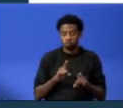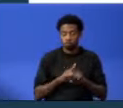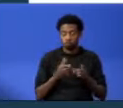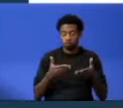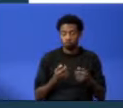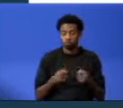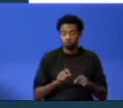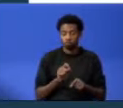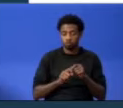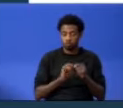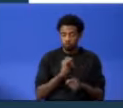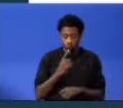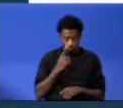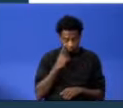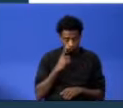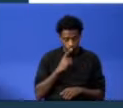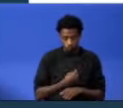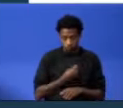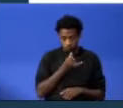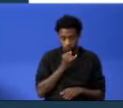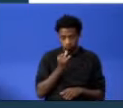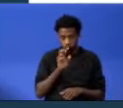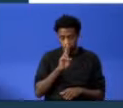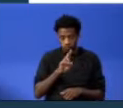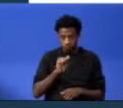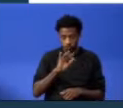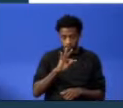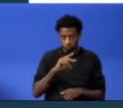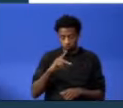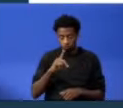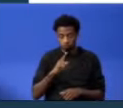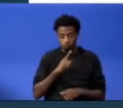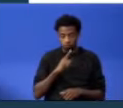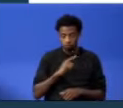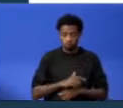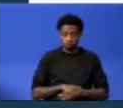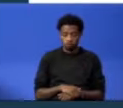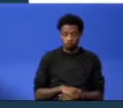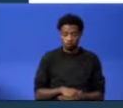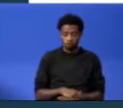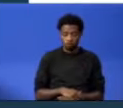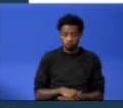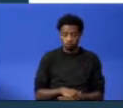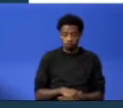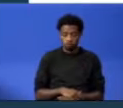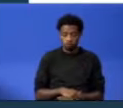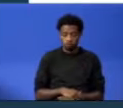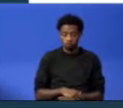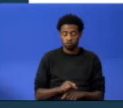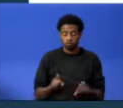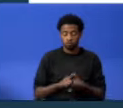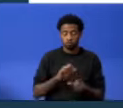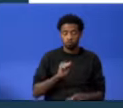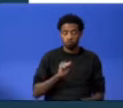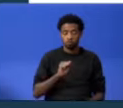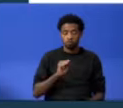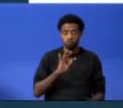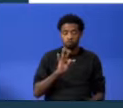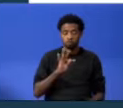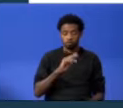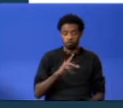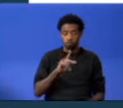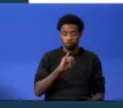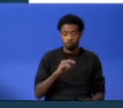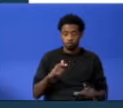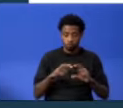a necessidade de uma molécula de energia, o ATP, adenosina trifosfato. Uma vez que o ATP se liga à cabeça